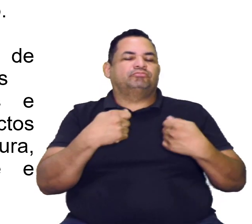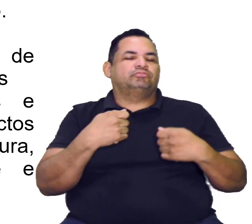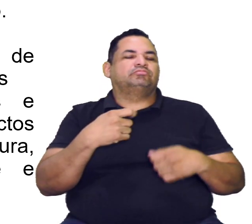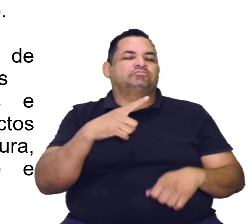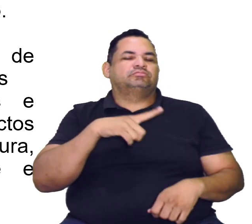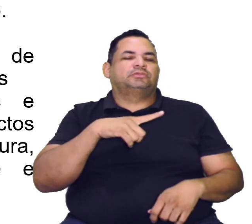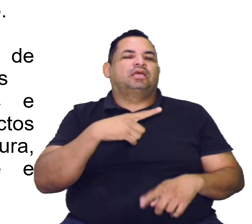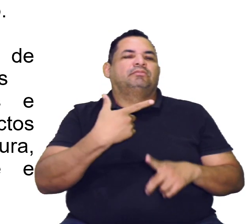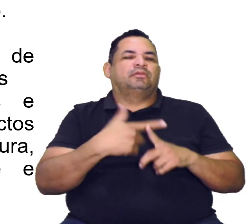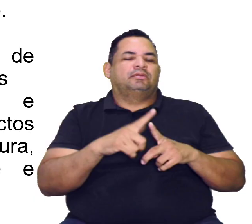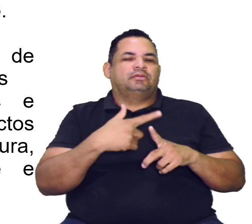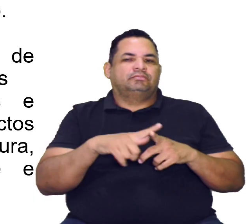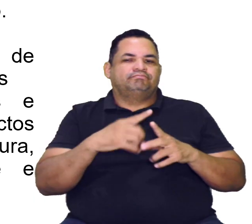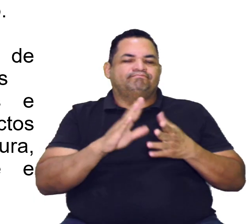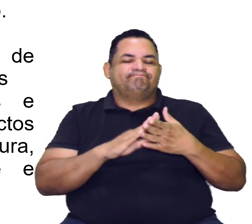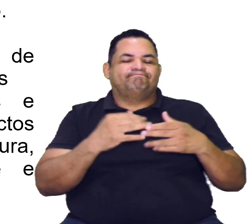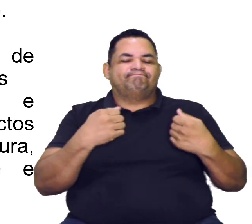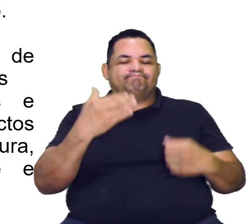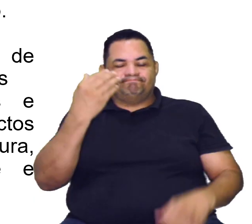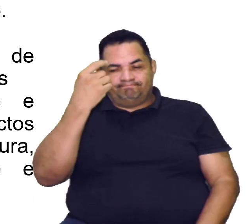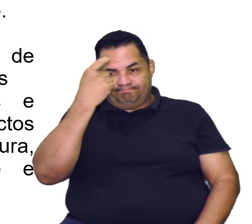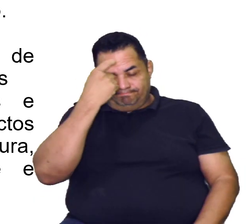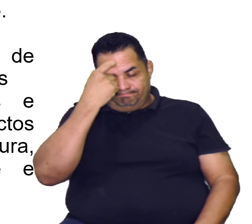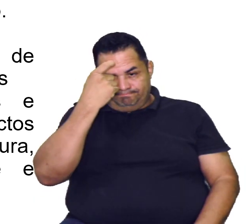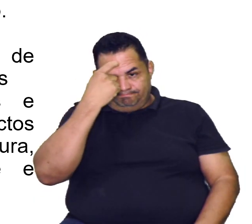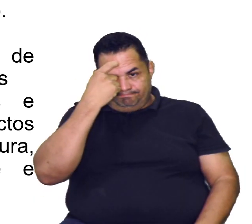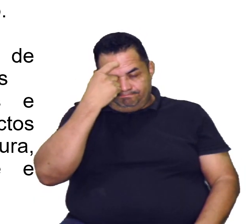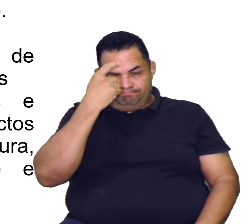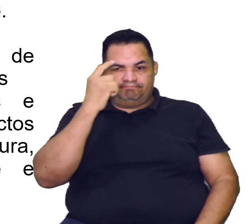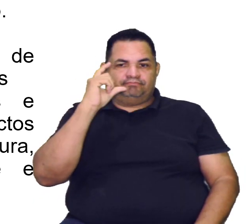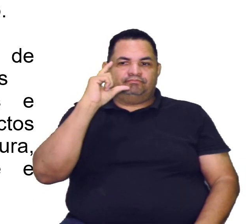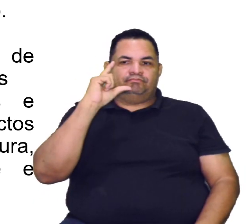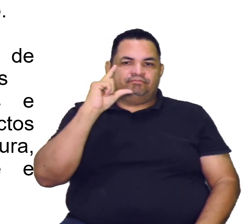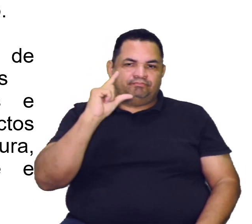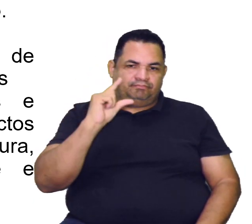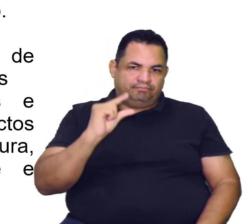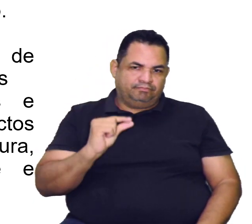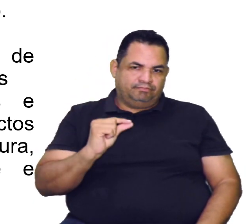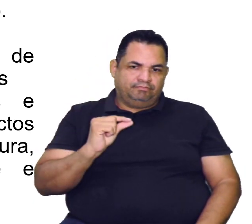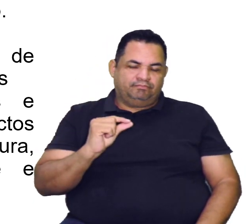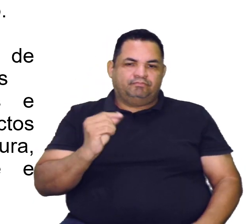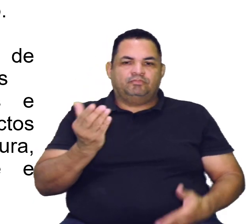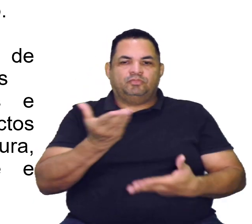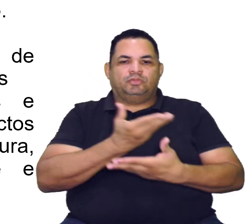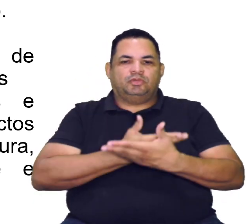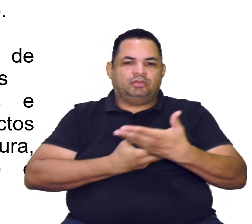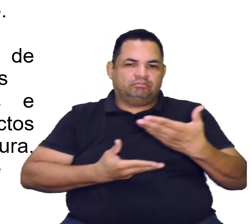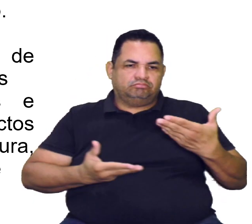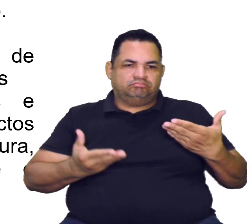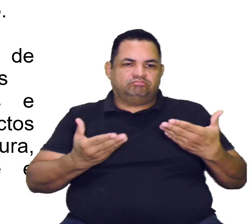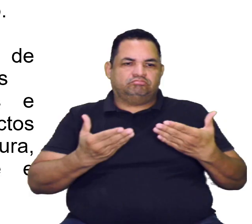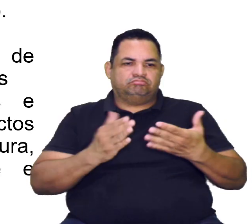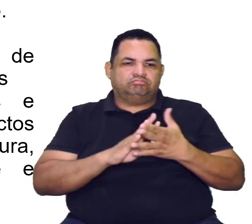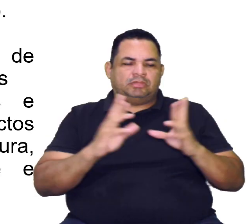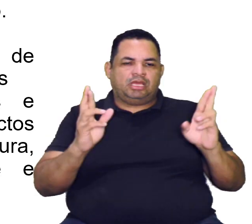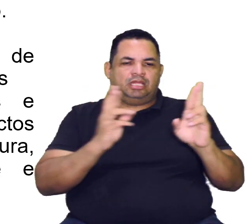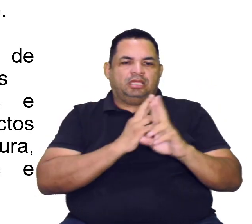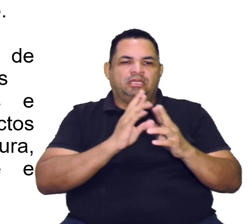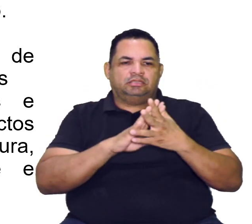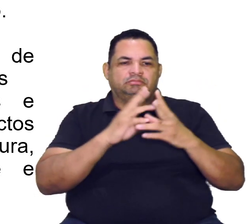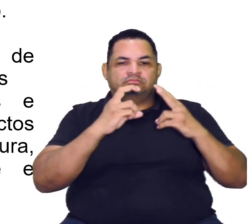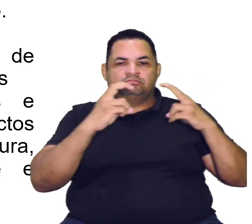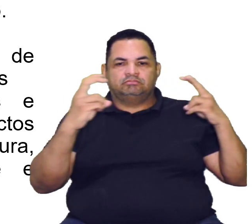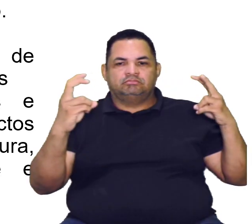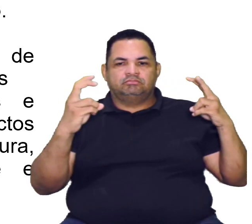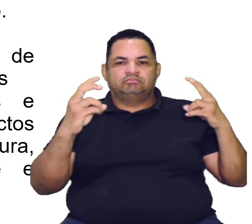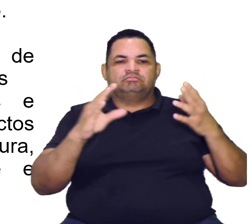fazer mal. Então a gente precisa ter essa consciência. Diminuir um pouco mais essa interação virtual e trazer aí